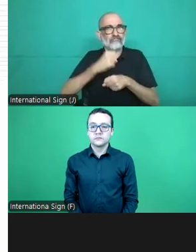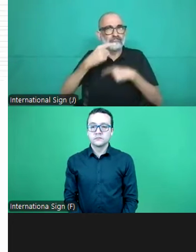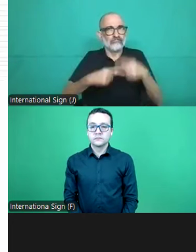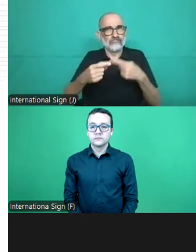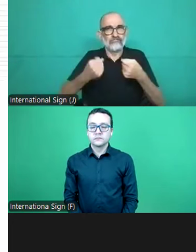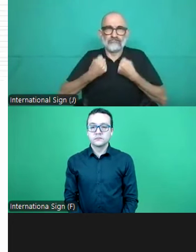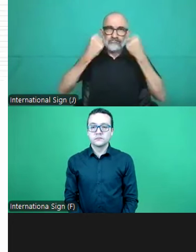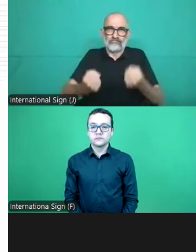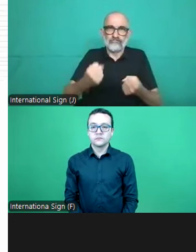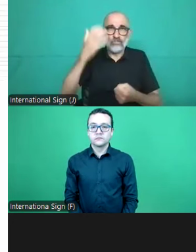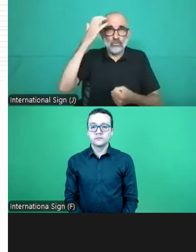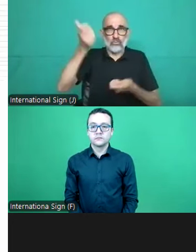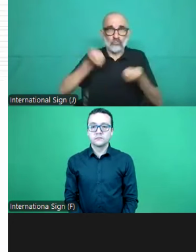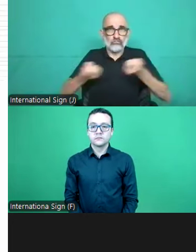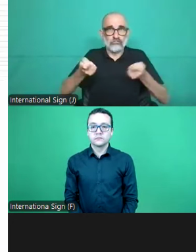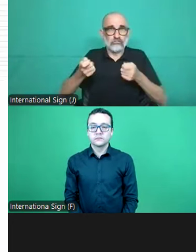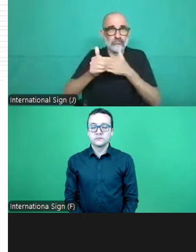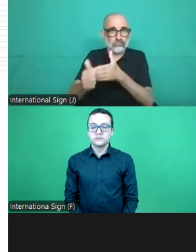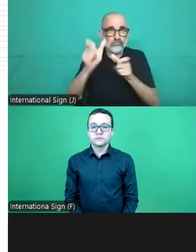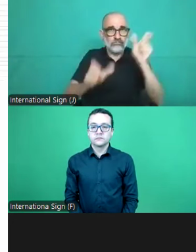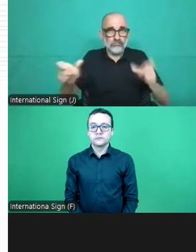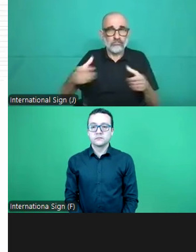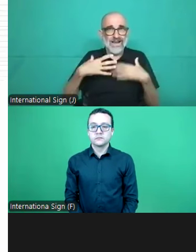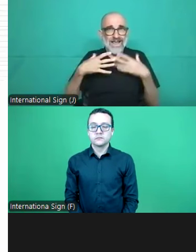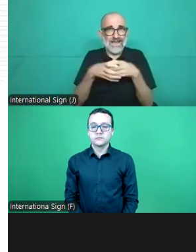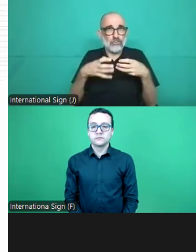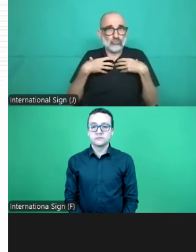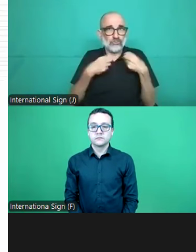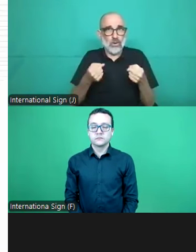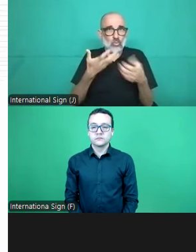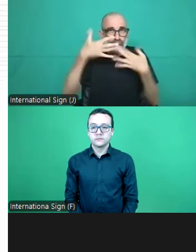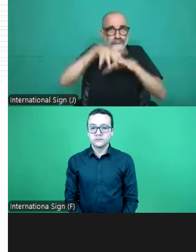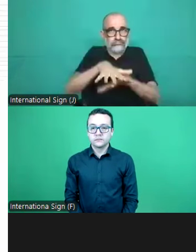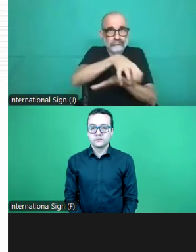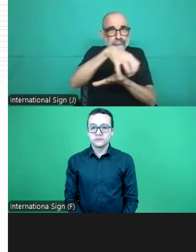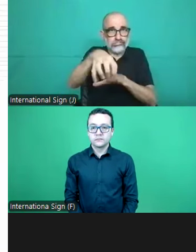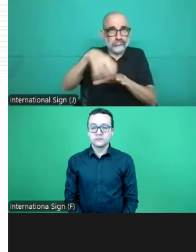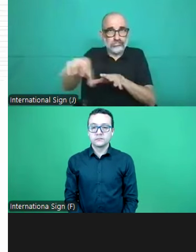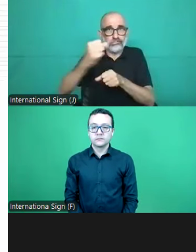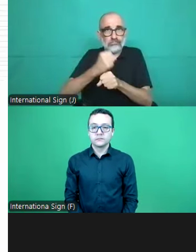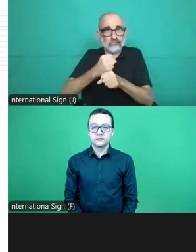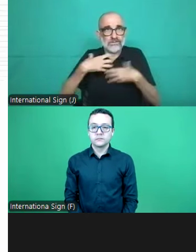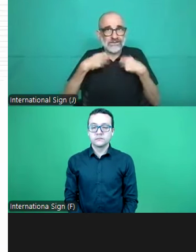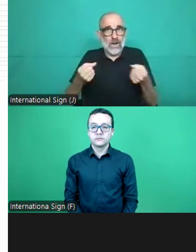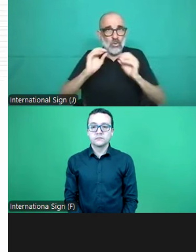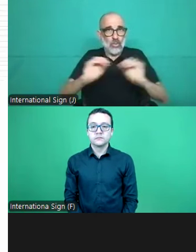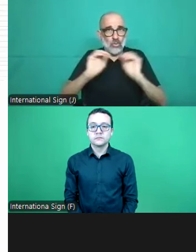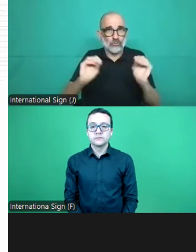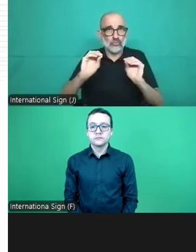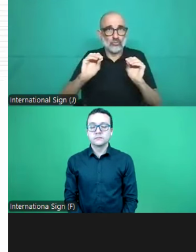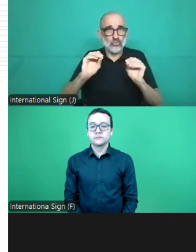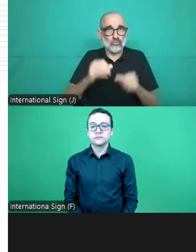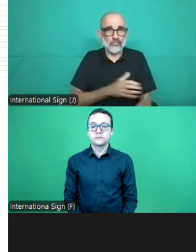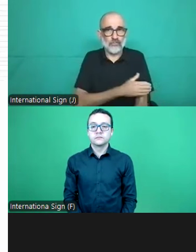de e salud, equipes de transformar la profissionais de educación de los saúde, profesionales de salud, transformar a el educação fortalecer los sistemas do de pessoal de información de